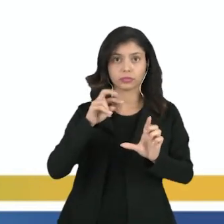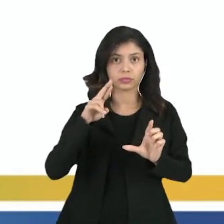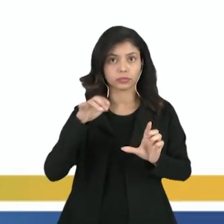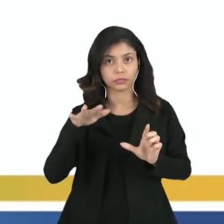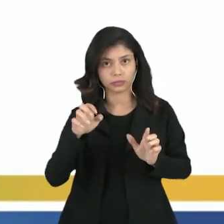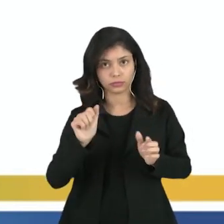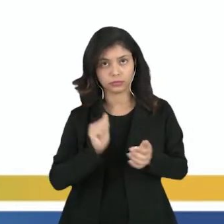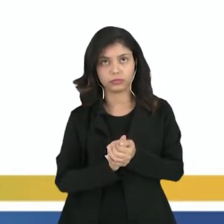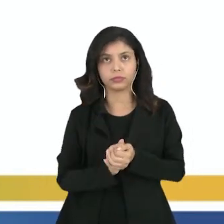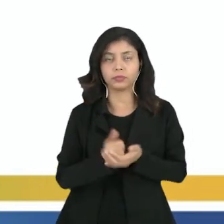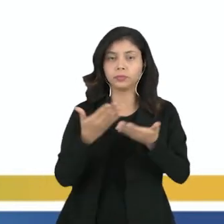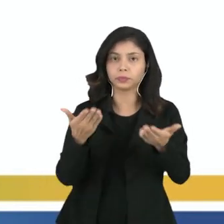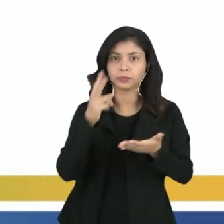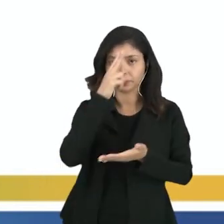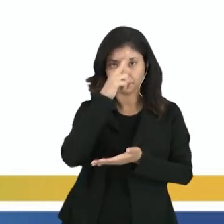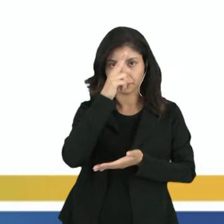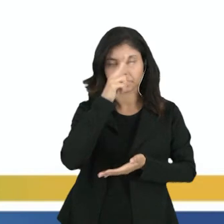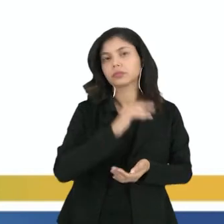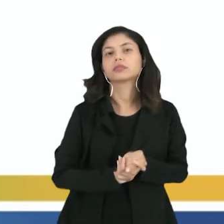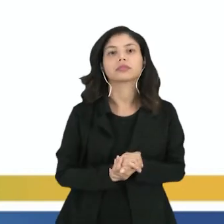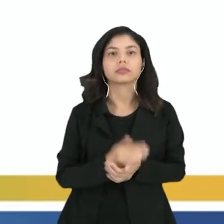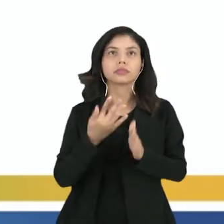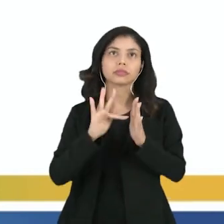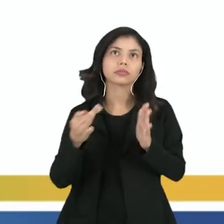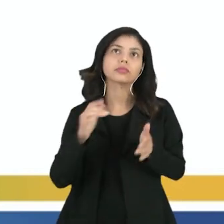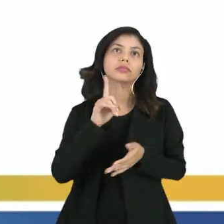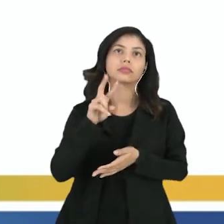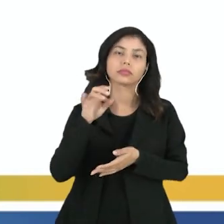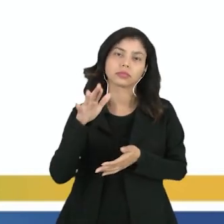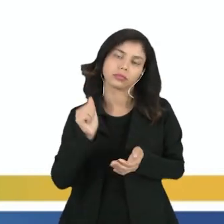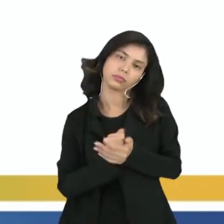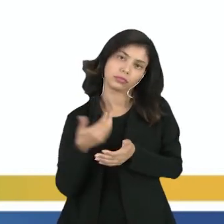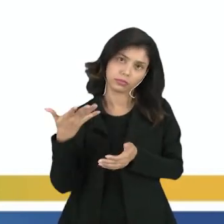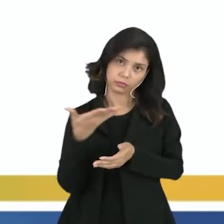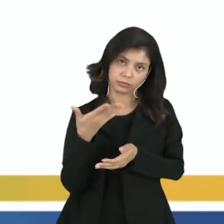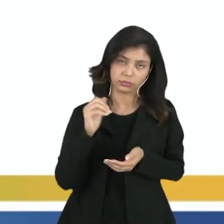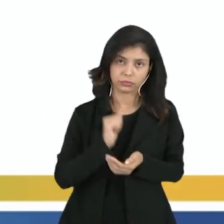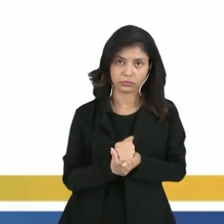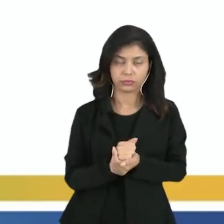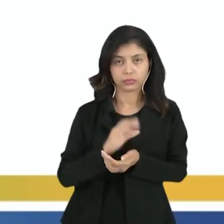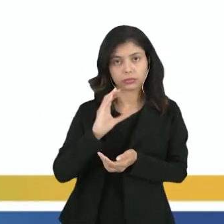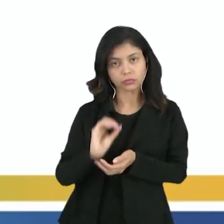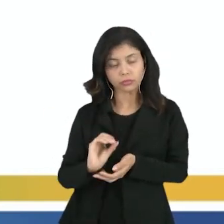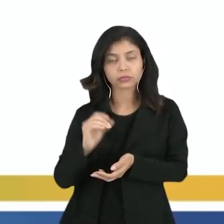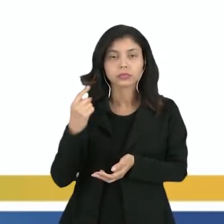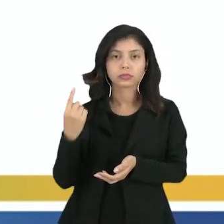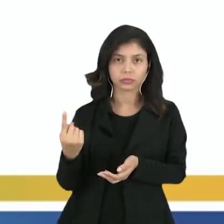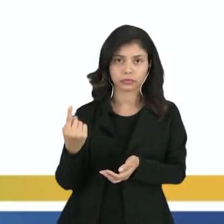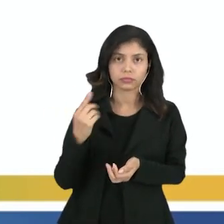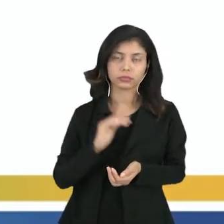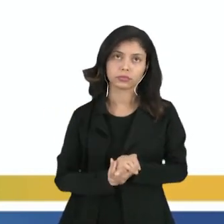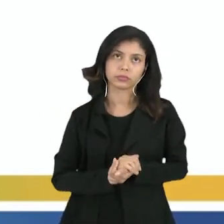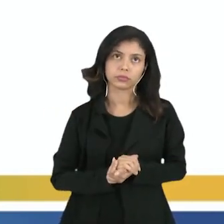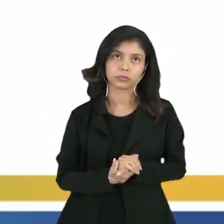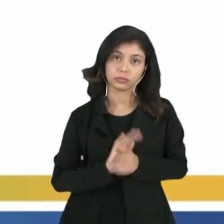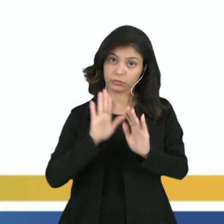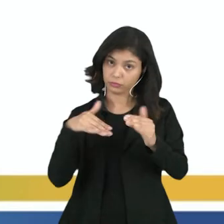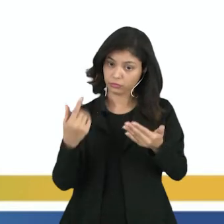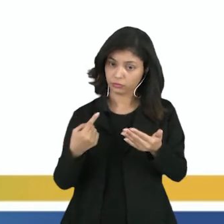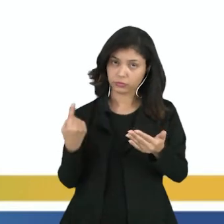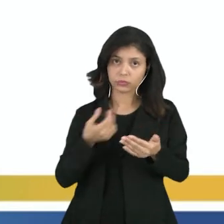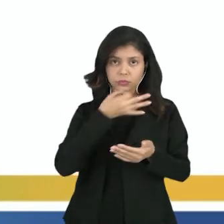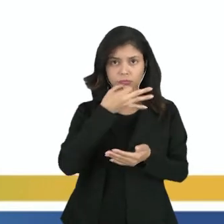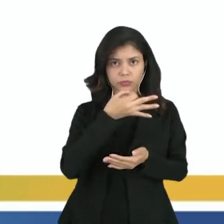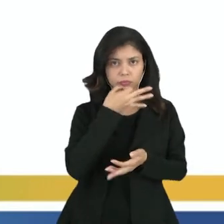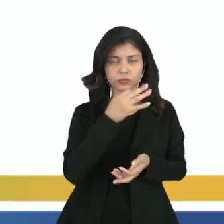aí lembramos que uma função decrescente, a base tem que estar entre 0 e 1. Qual é a única opção aí em que